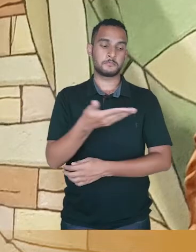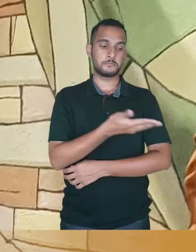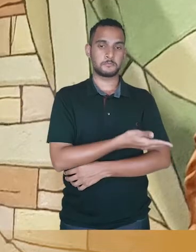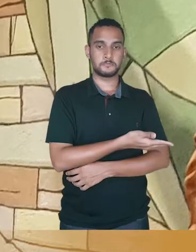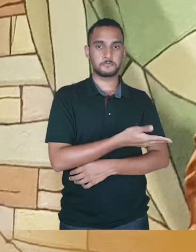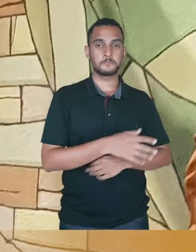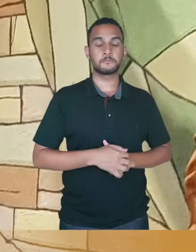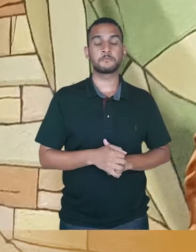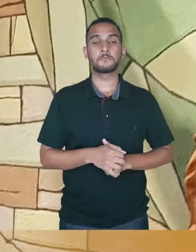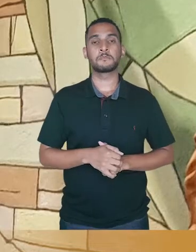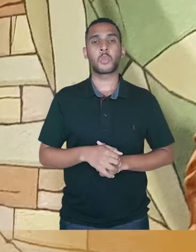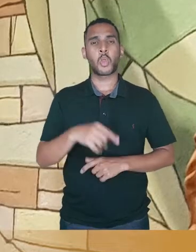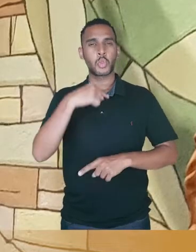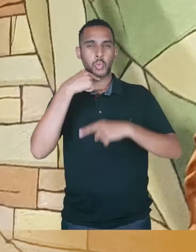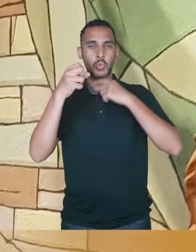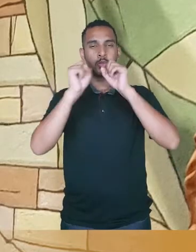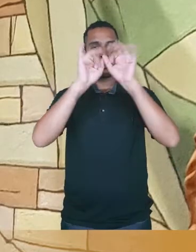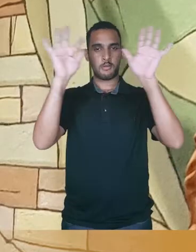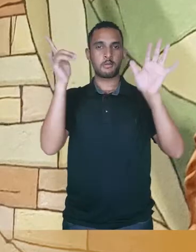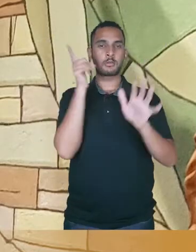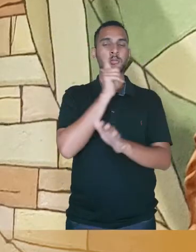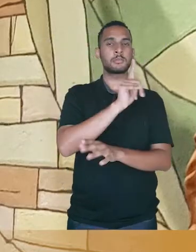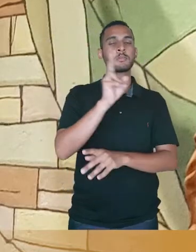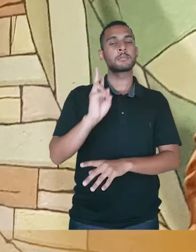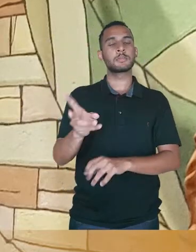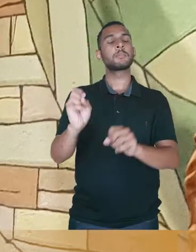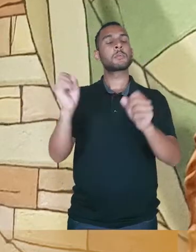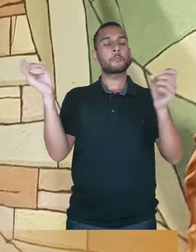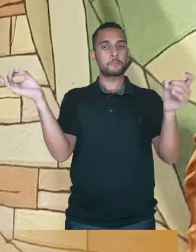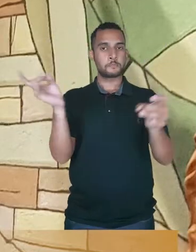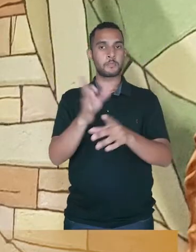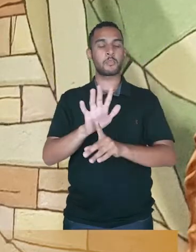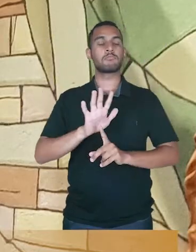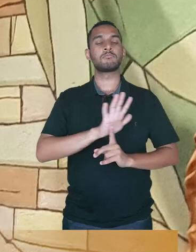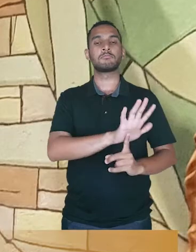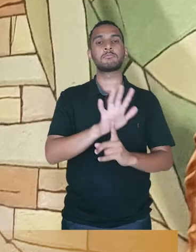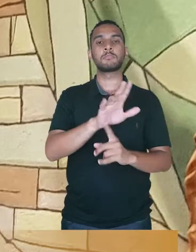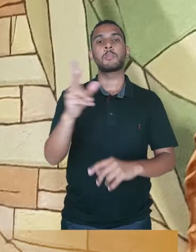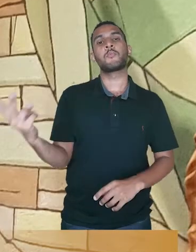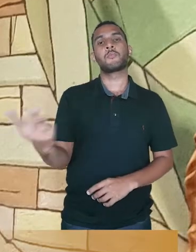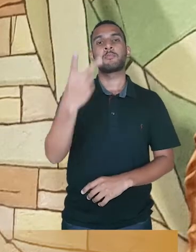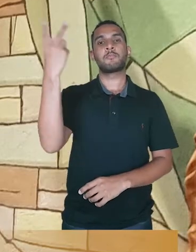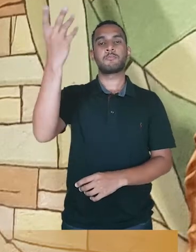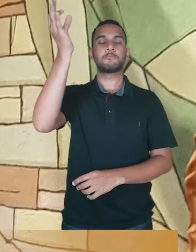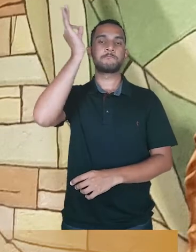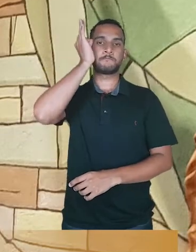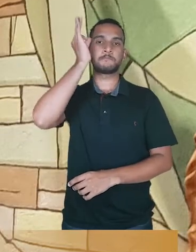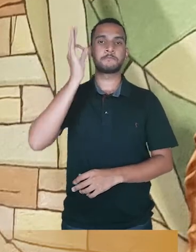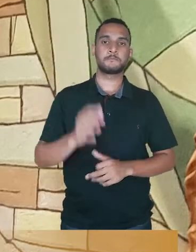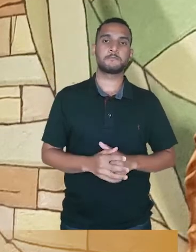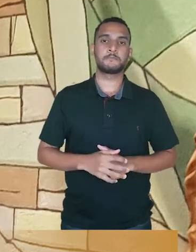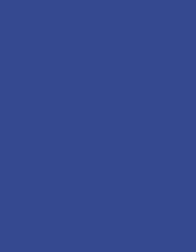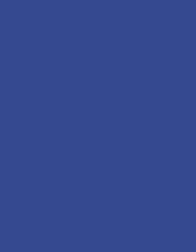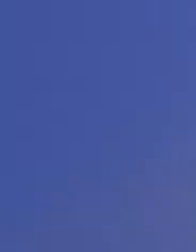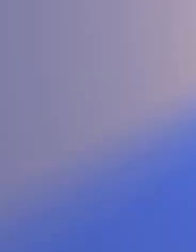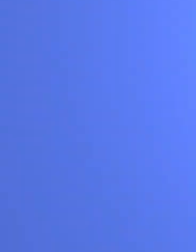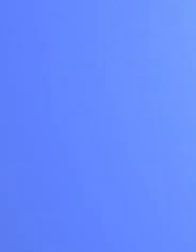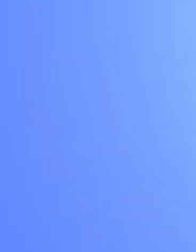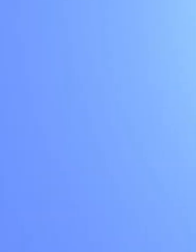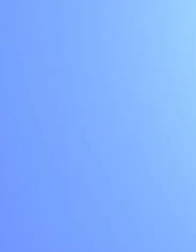agora aparece na sua tela tire as suas dúvidas e esteja sempre pronto a dar a todos as razões da sua fé